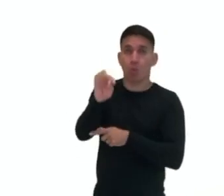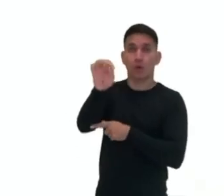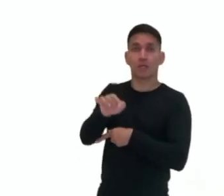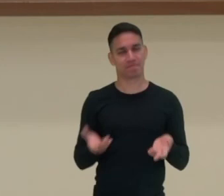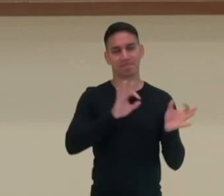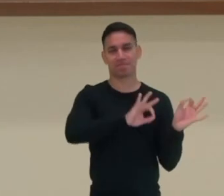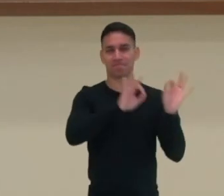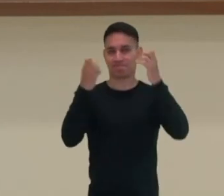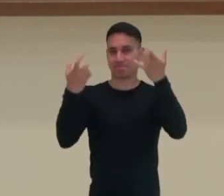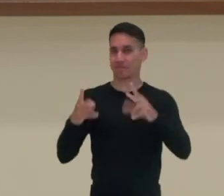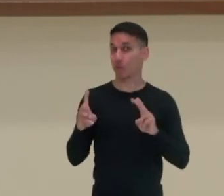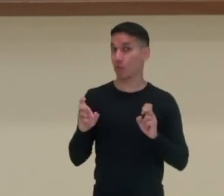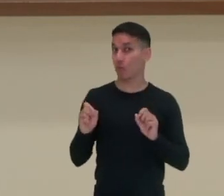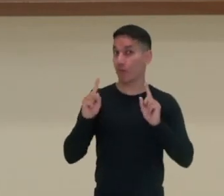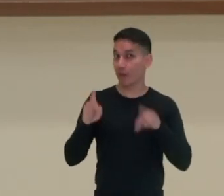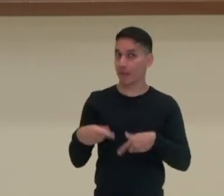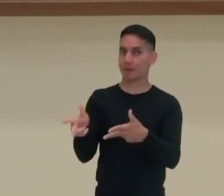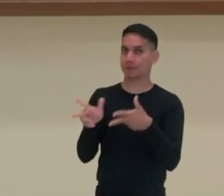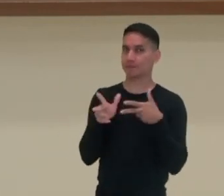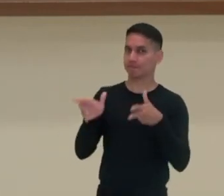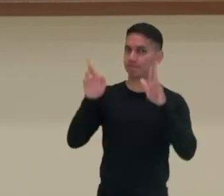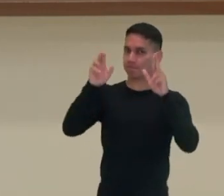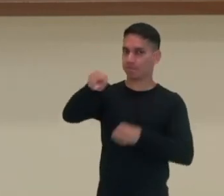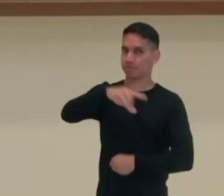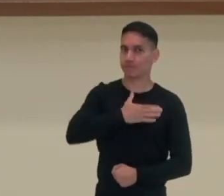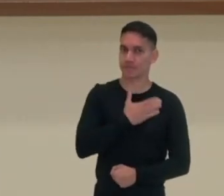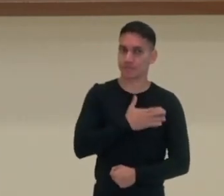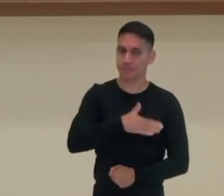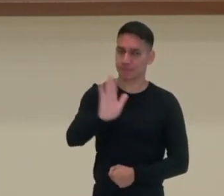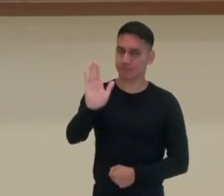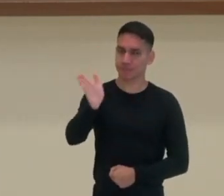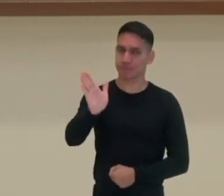neste vídeo falamos sobre entrevista. Espero que vocês tenham